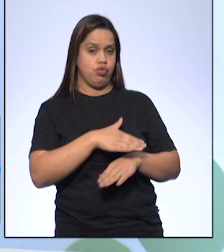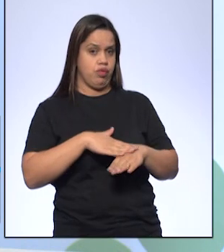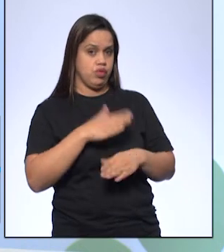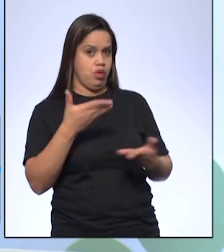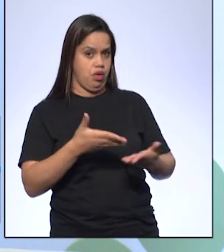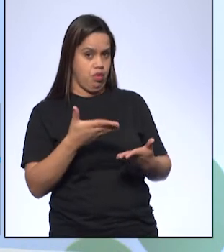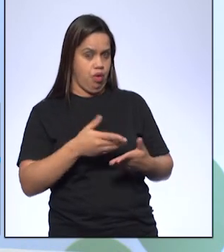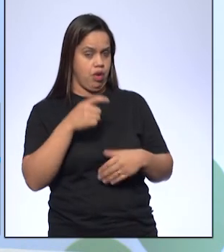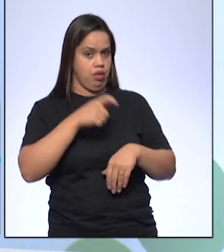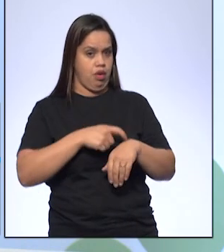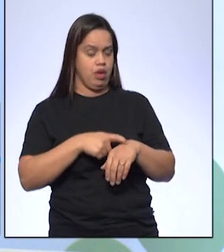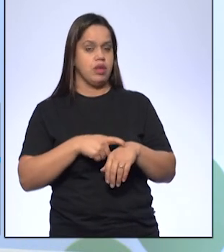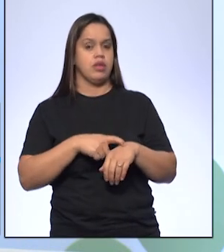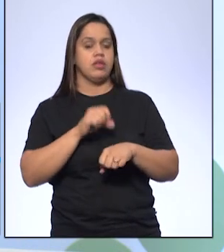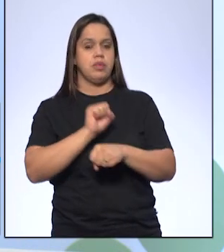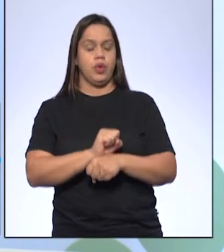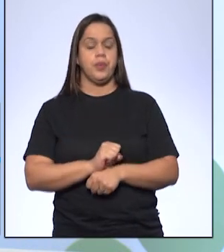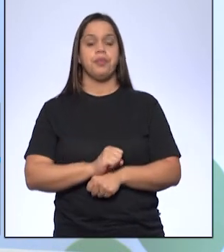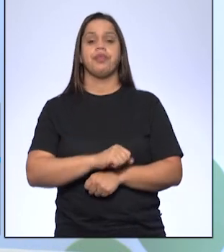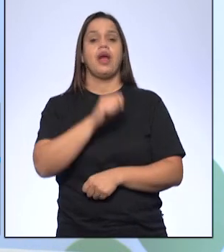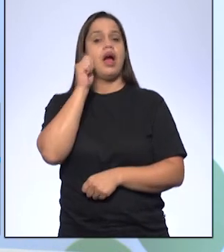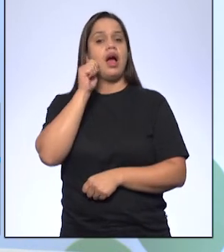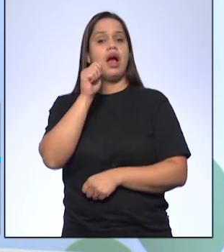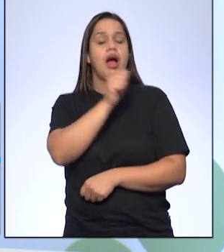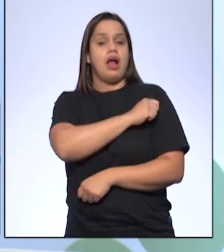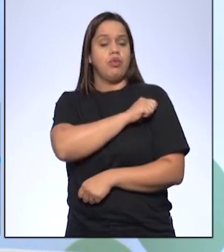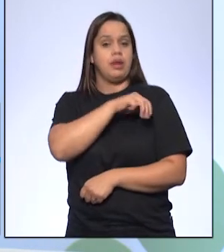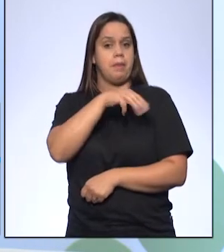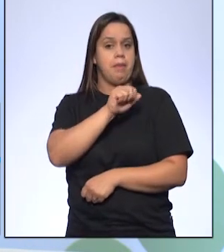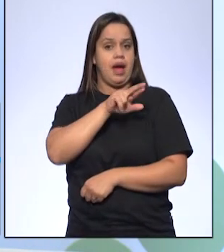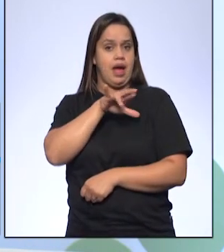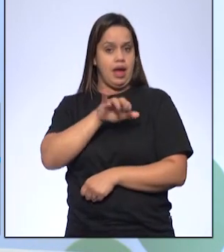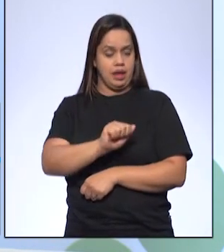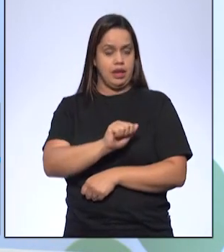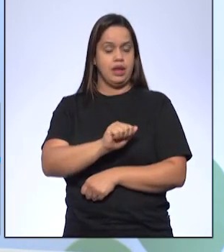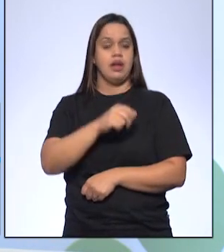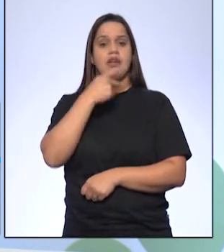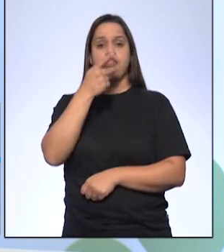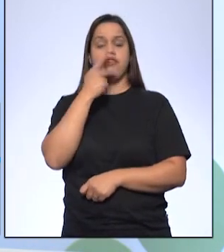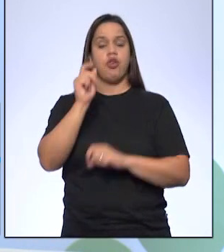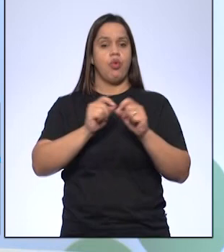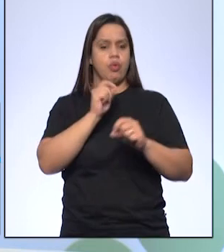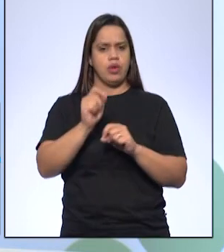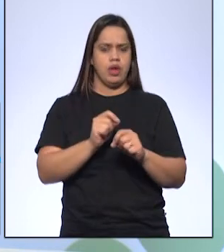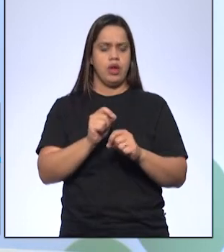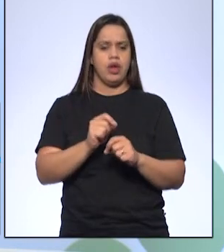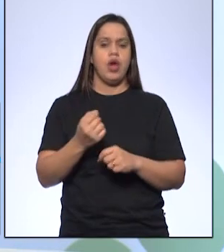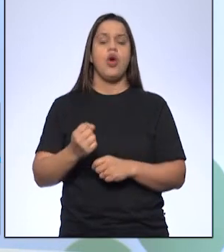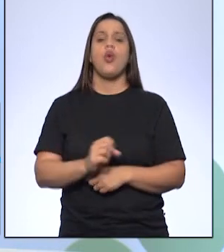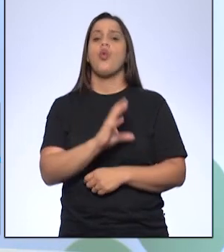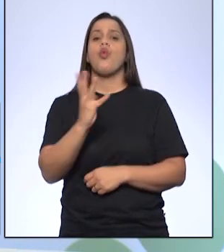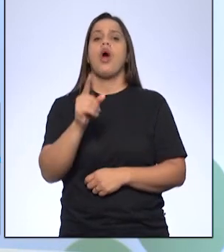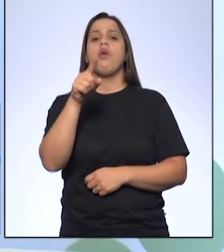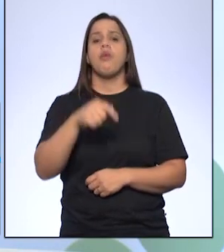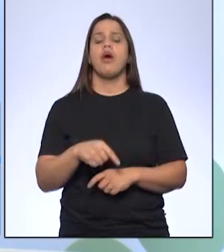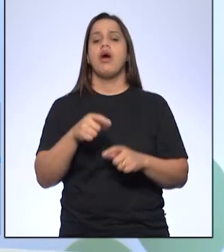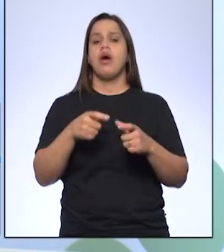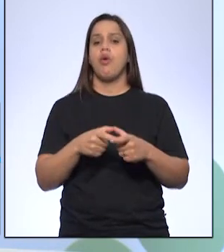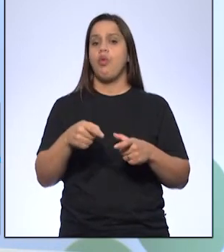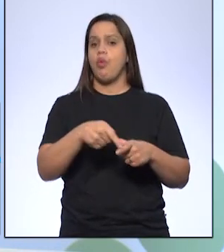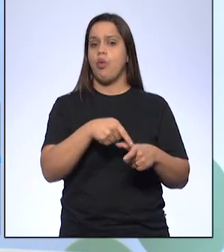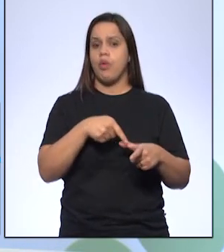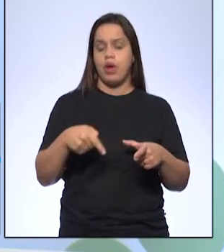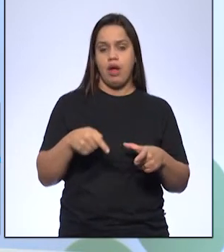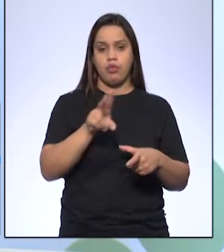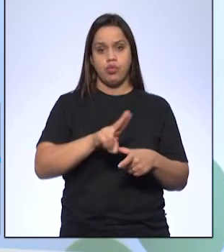intervalo, porque a Maria Eduarda ela fez a seguinte pergunta. Qual é o gráfico mais usado em empresas? É assim,